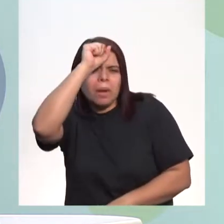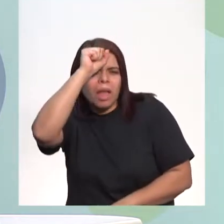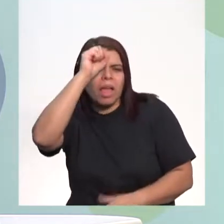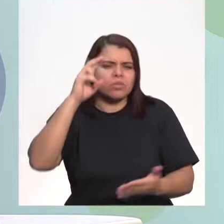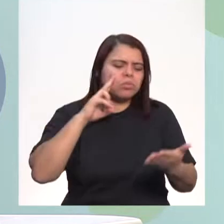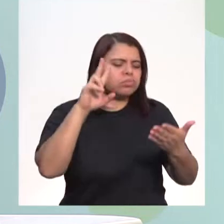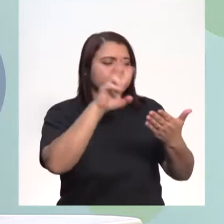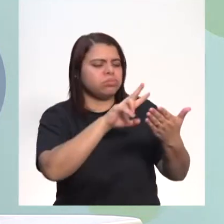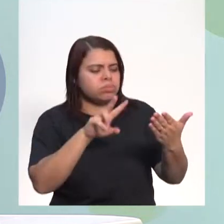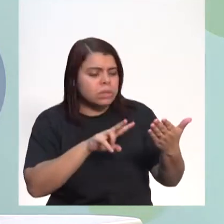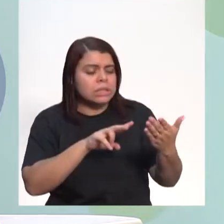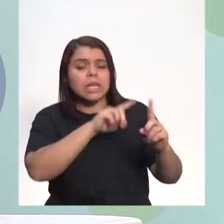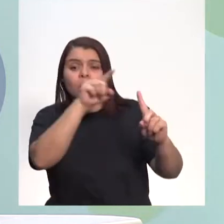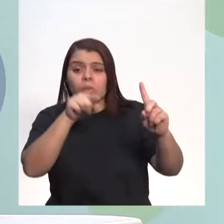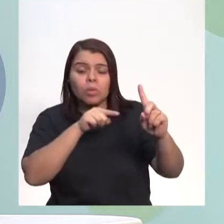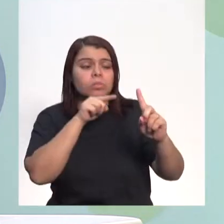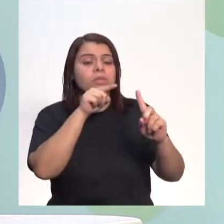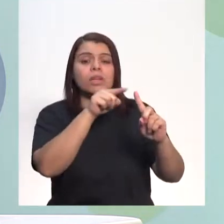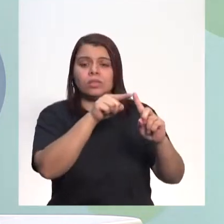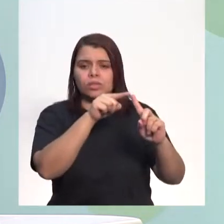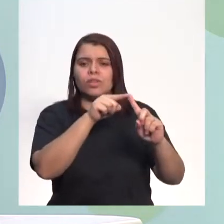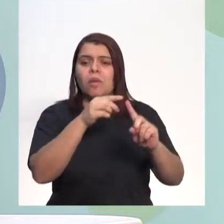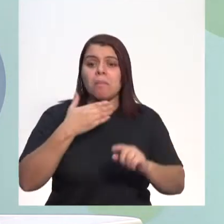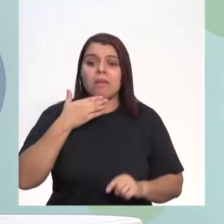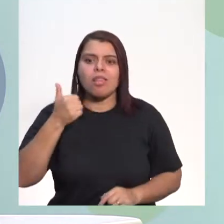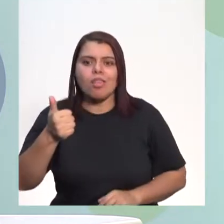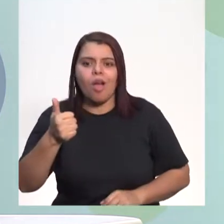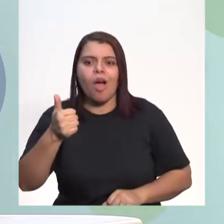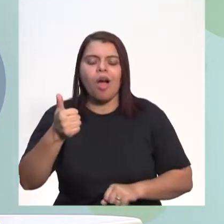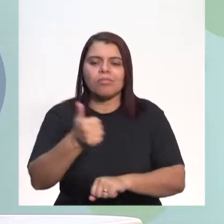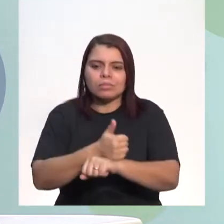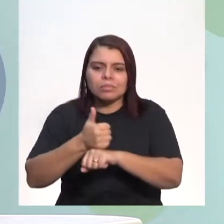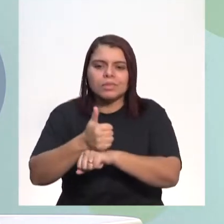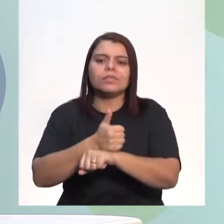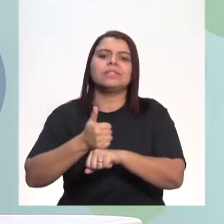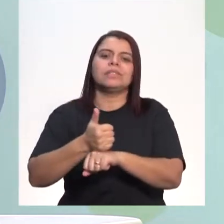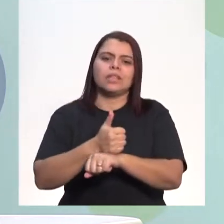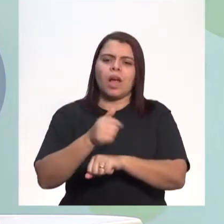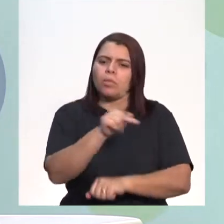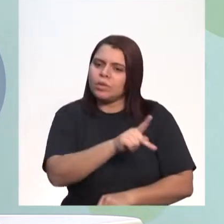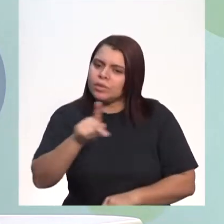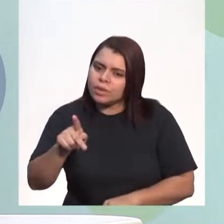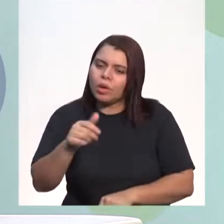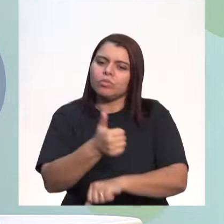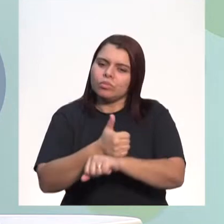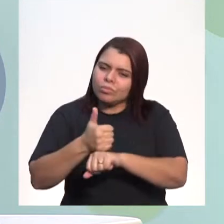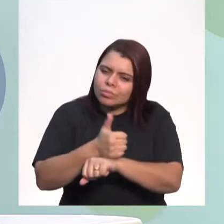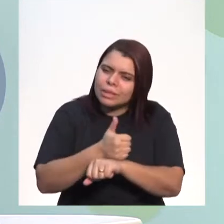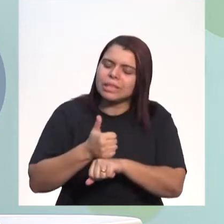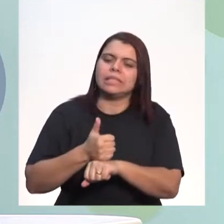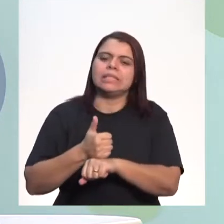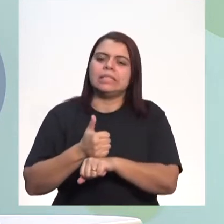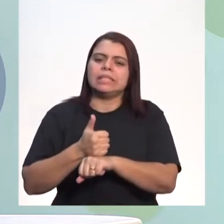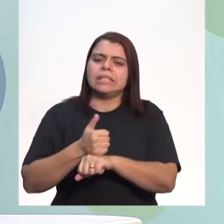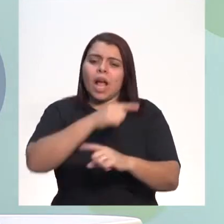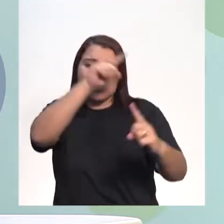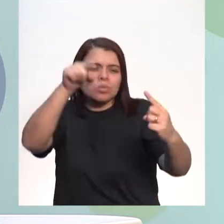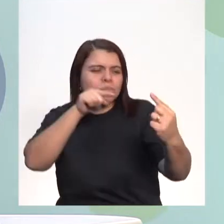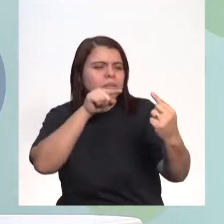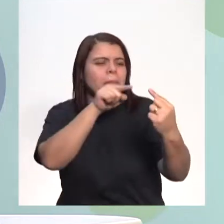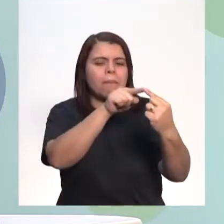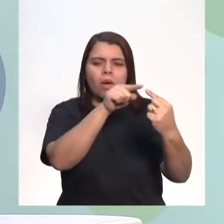isso visando o quê? O aprimoramento do profissional, que tem como principal objetivo a aprendizagem